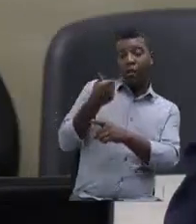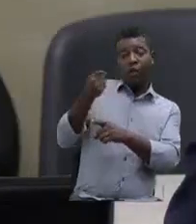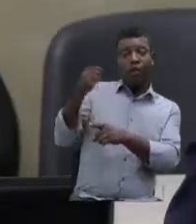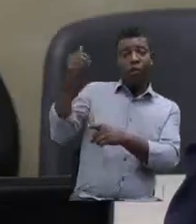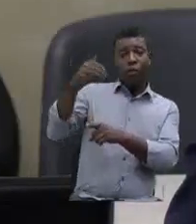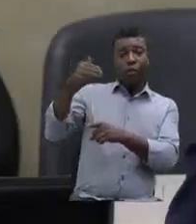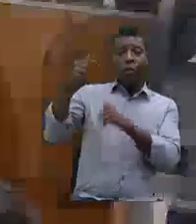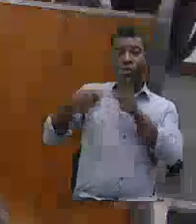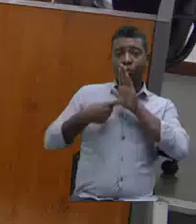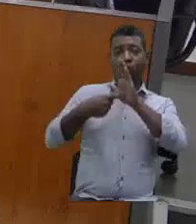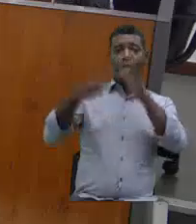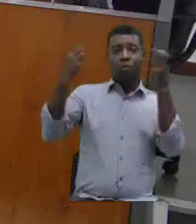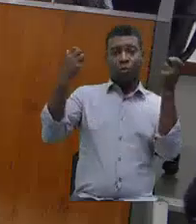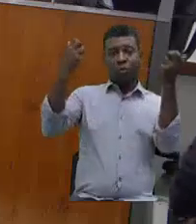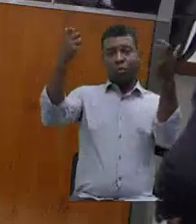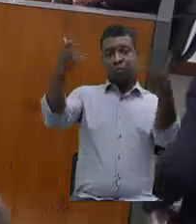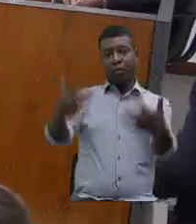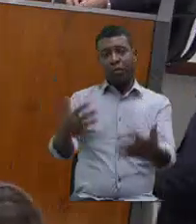exposição.